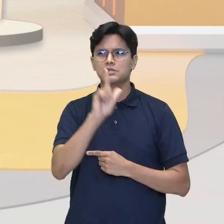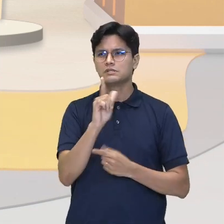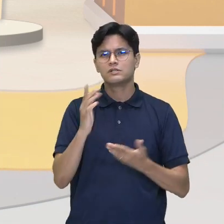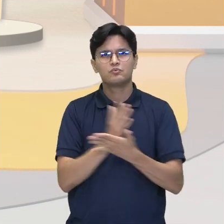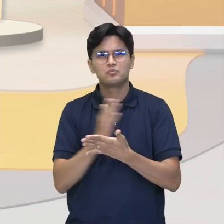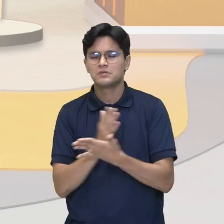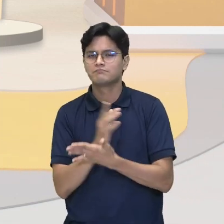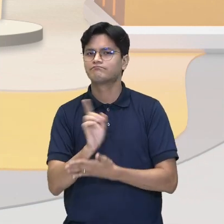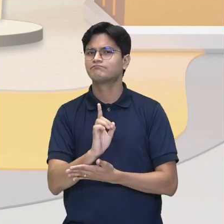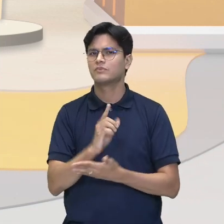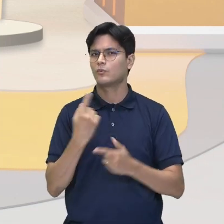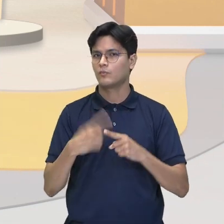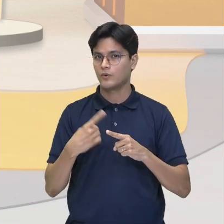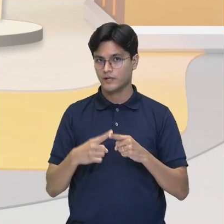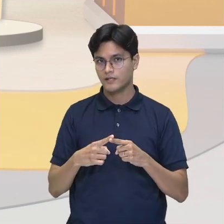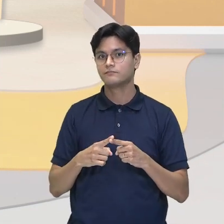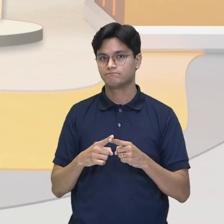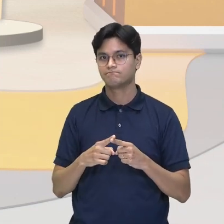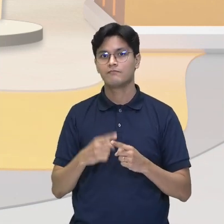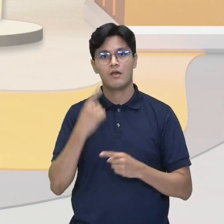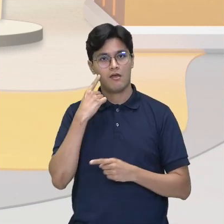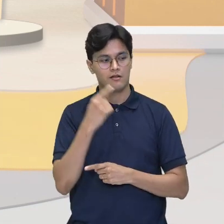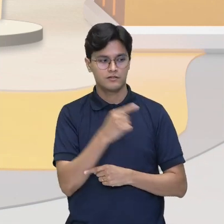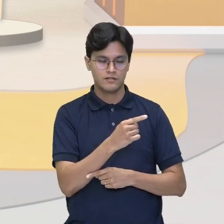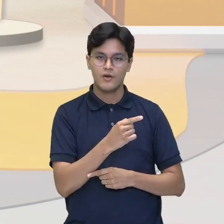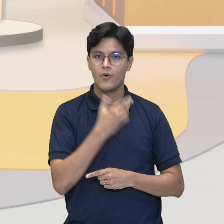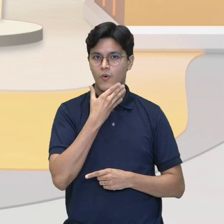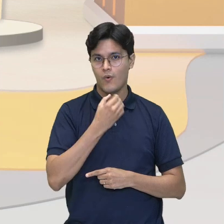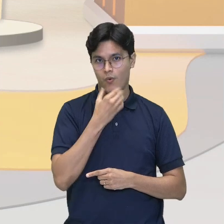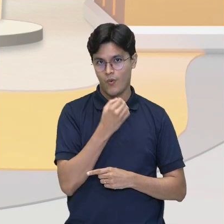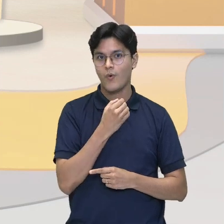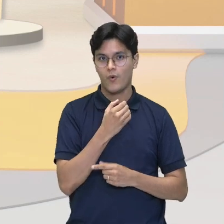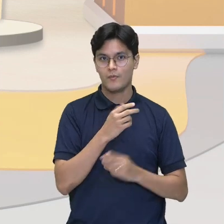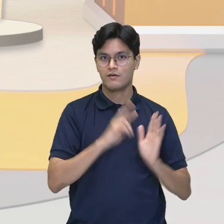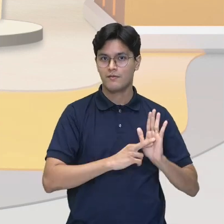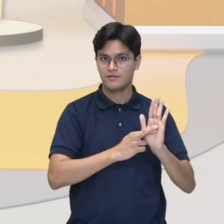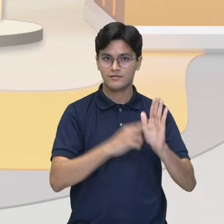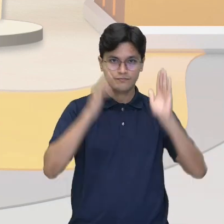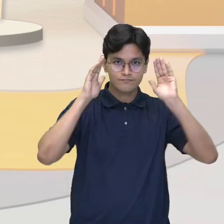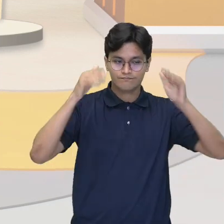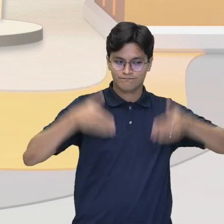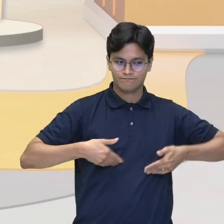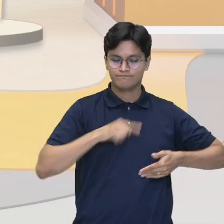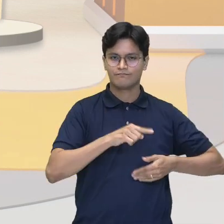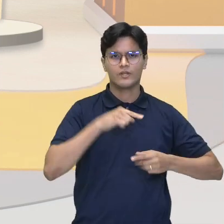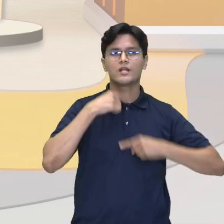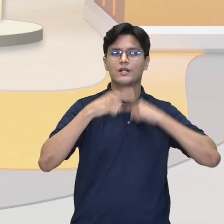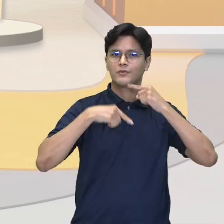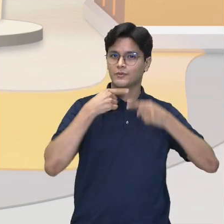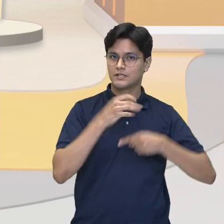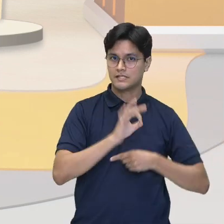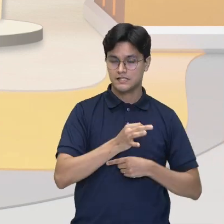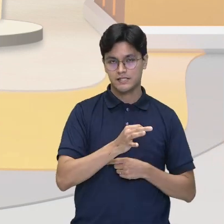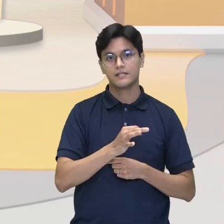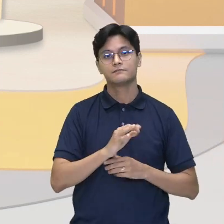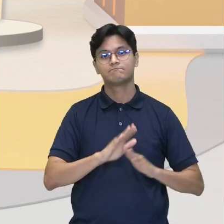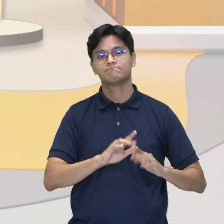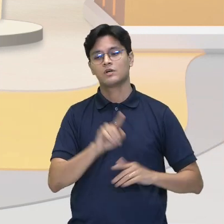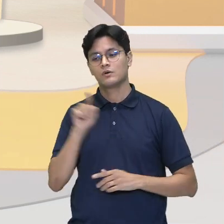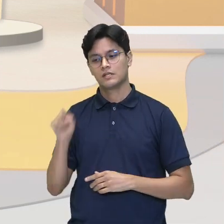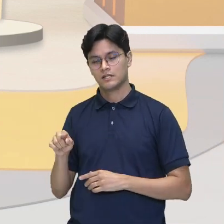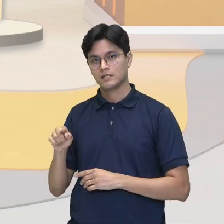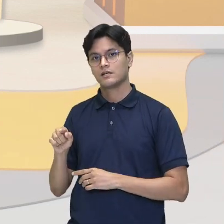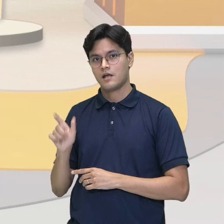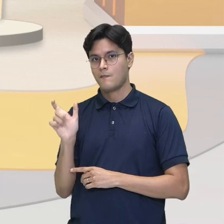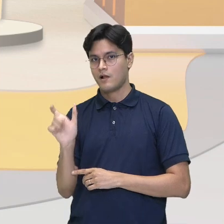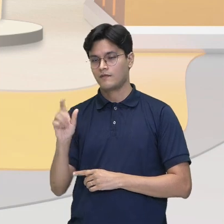questionado por este homem do antropocentrismo. Então, quando se fala de teocentrismo, observem que nós temos a palavra